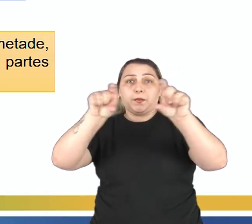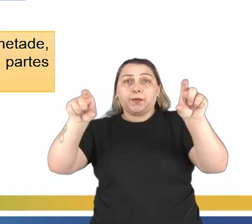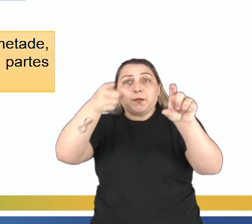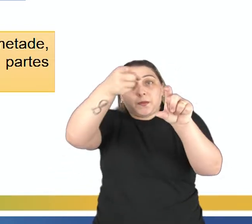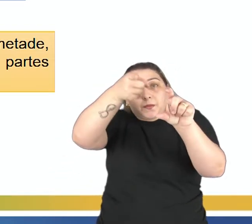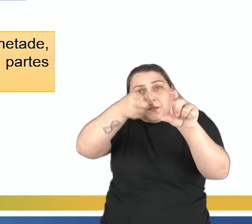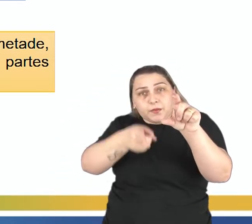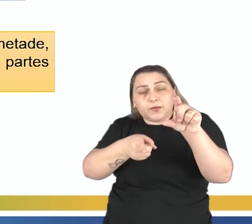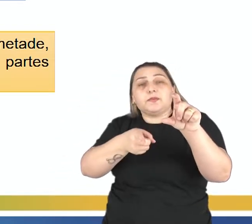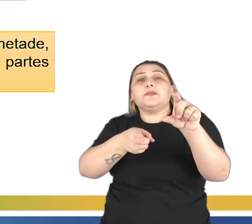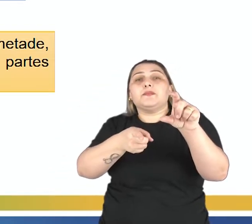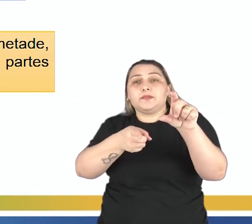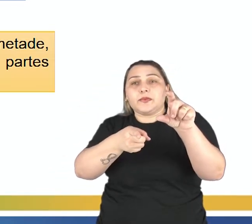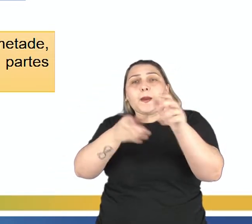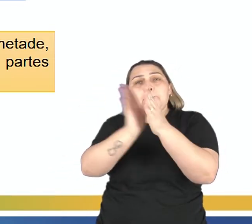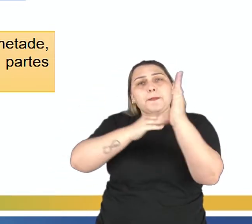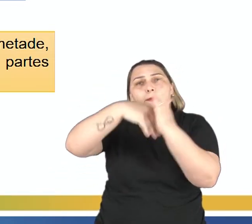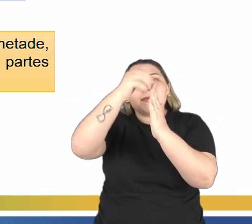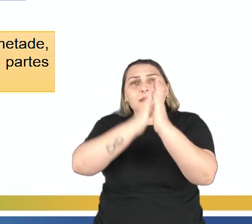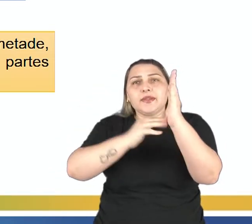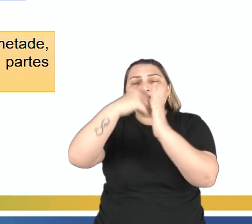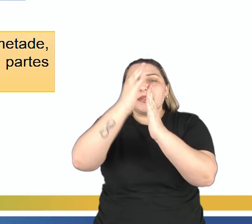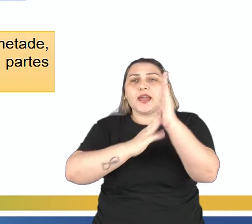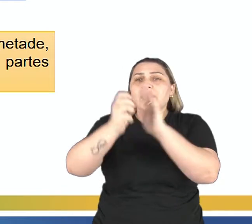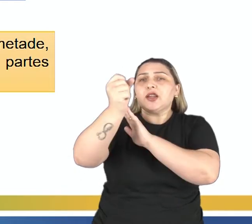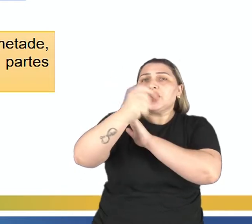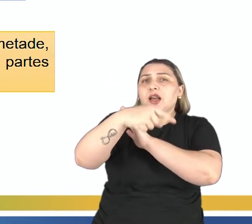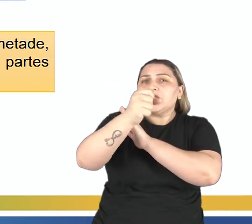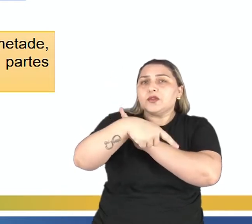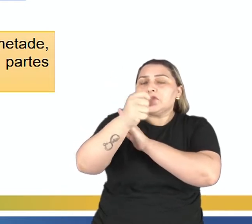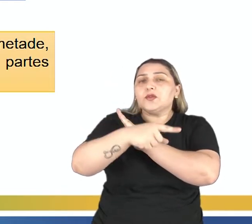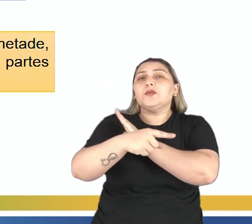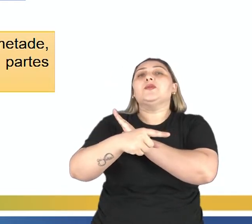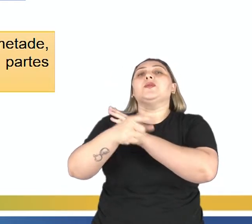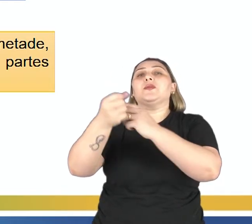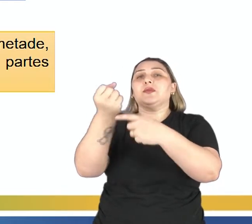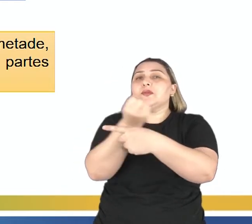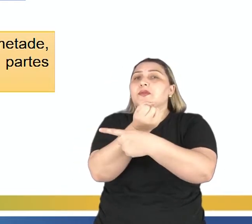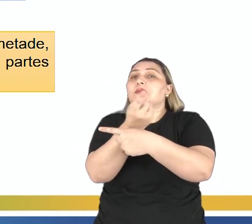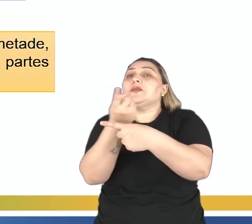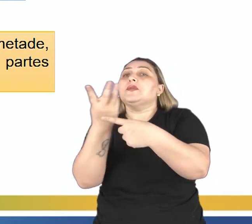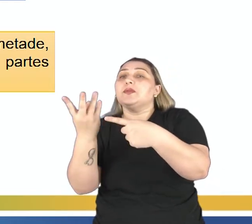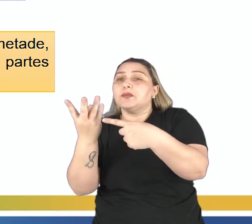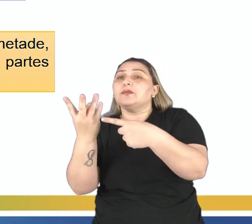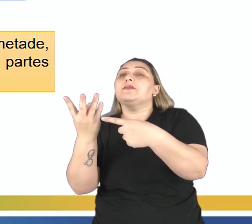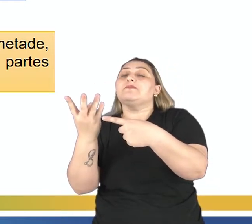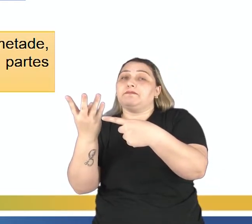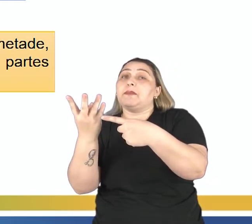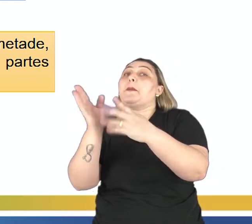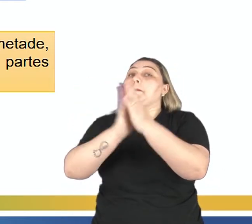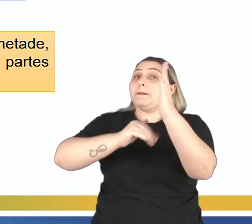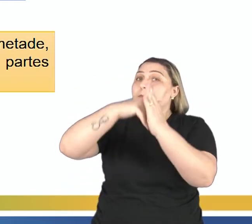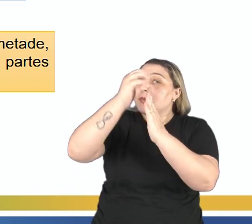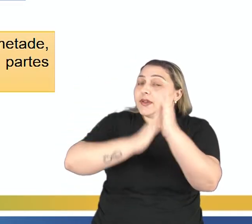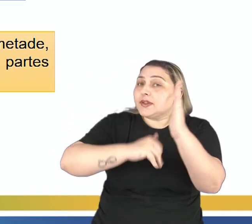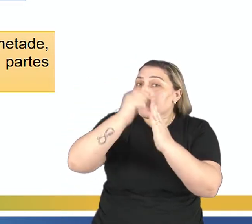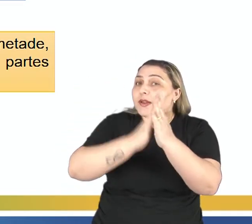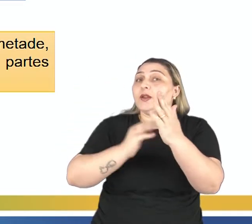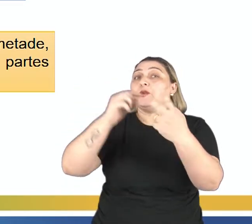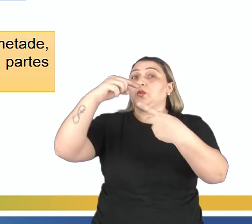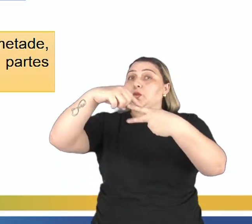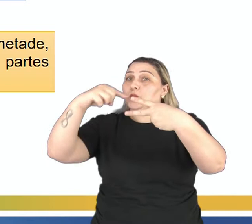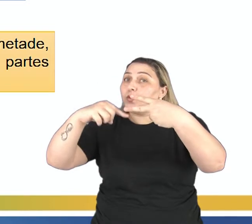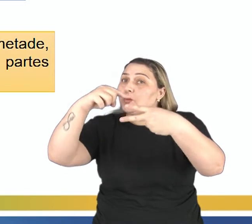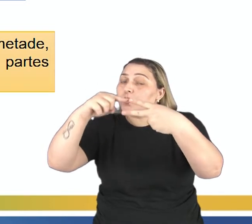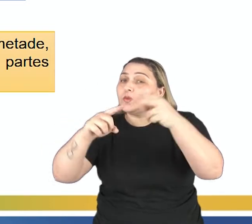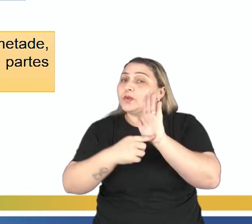partes e uma delas está pintada. A fração que representa a parte pintada é o quê? Uma parte pintada em duas. Essa fração